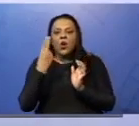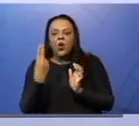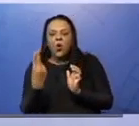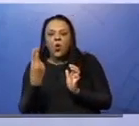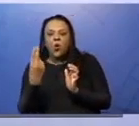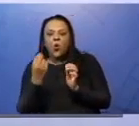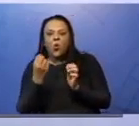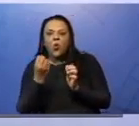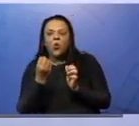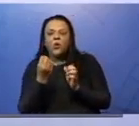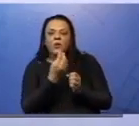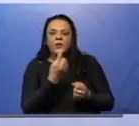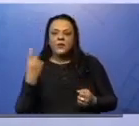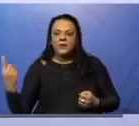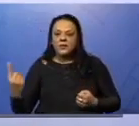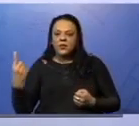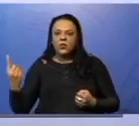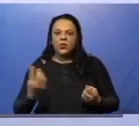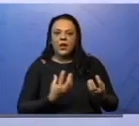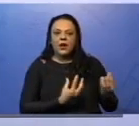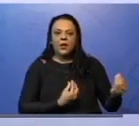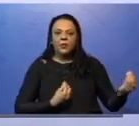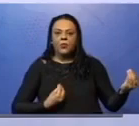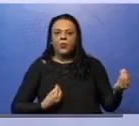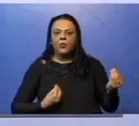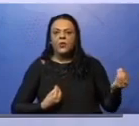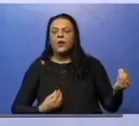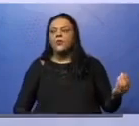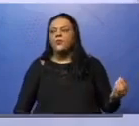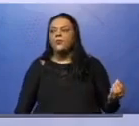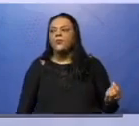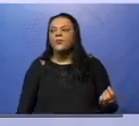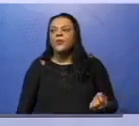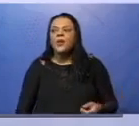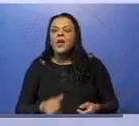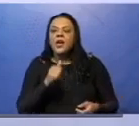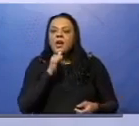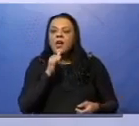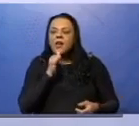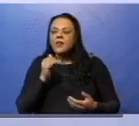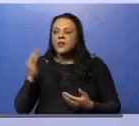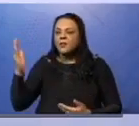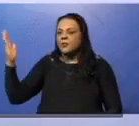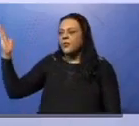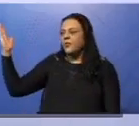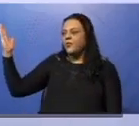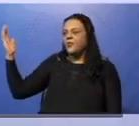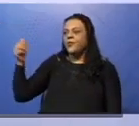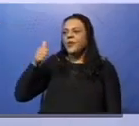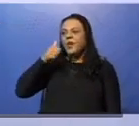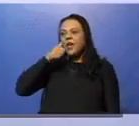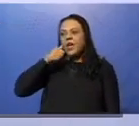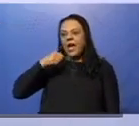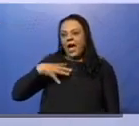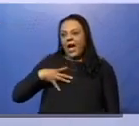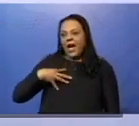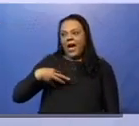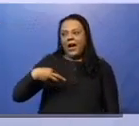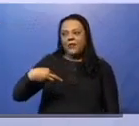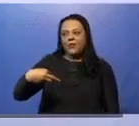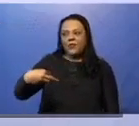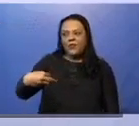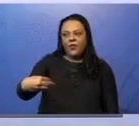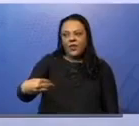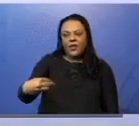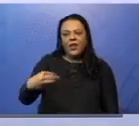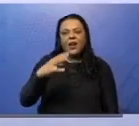uma princesa. Então, por que é linda? Eu posso dizer a filha era lindo? De jeito nenhum. Já que linda é a filha, ele